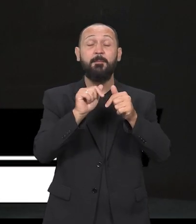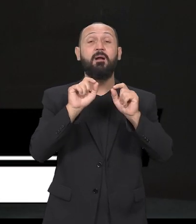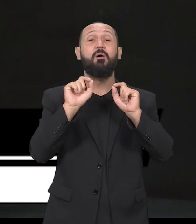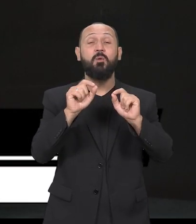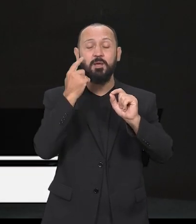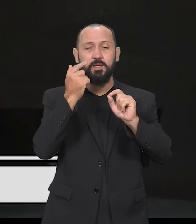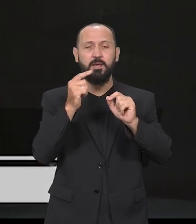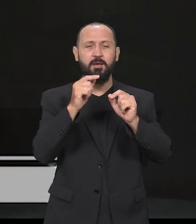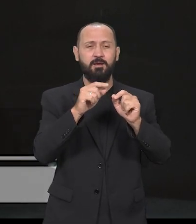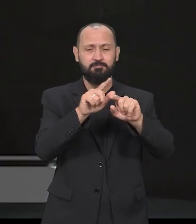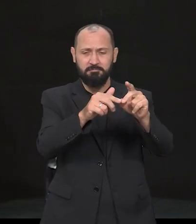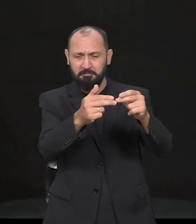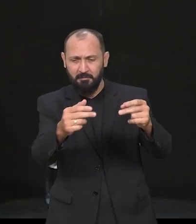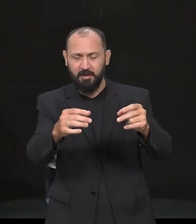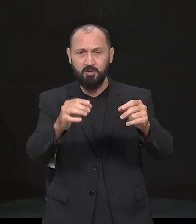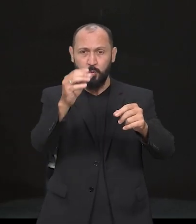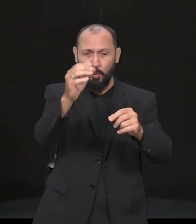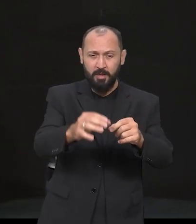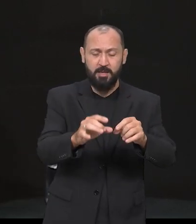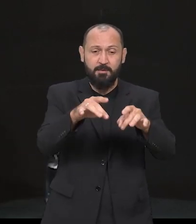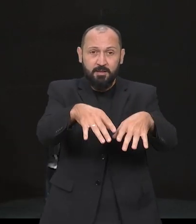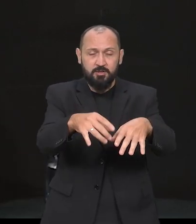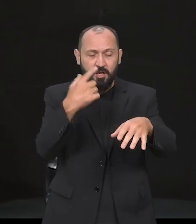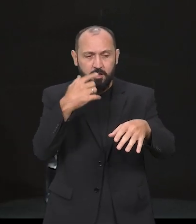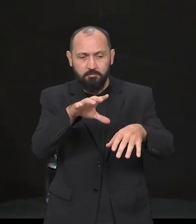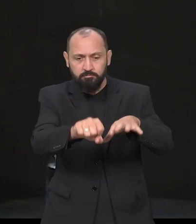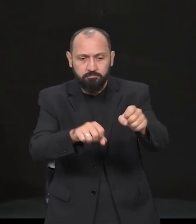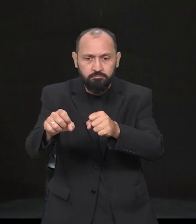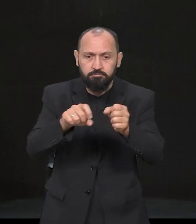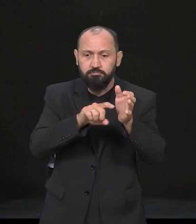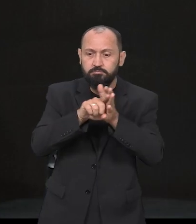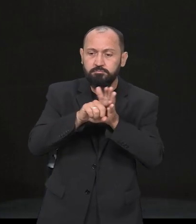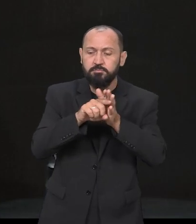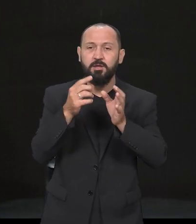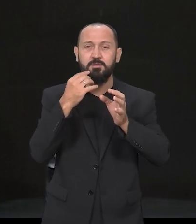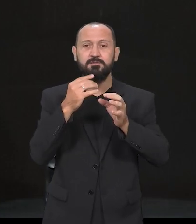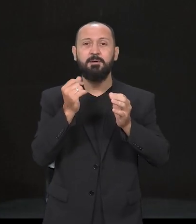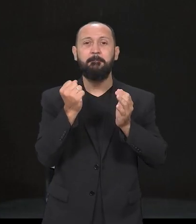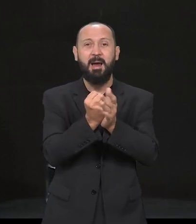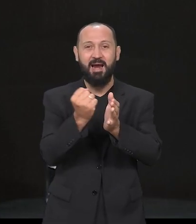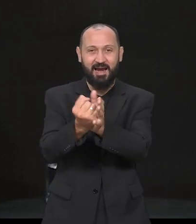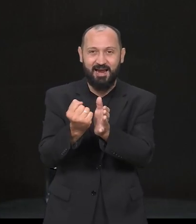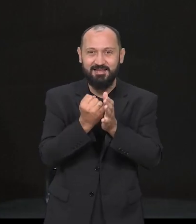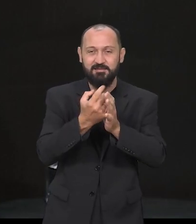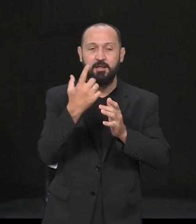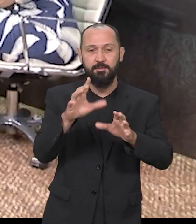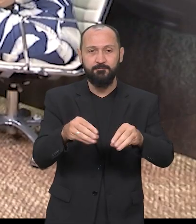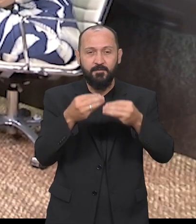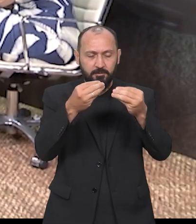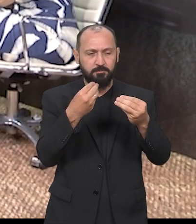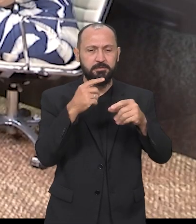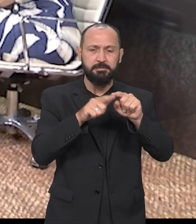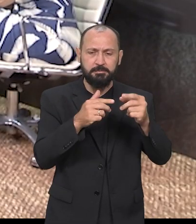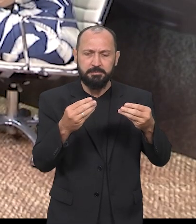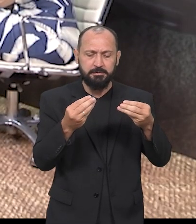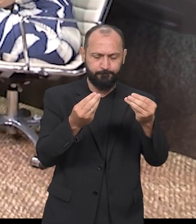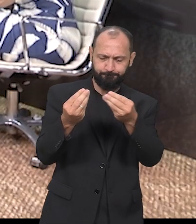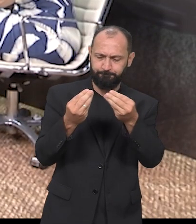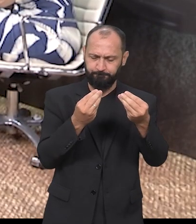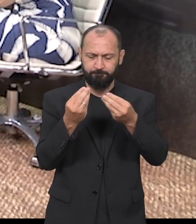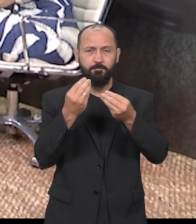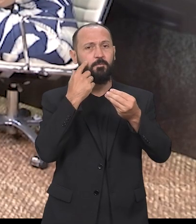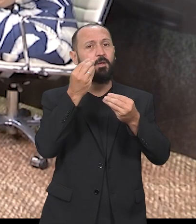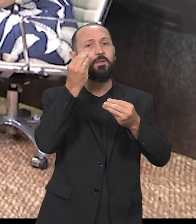dele é analisar os vestígios do crime, né? Todo crime que deixa vestígio, o perito criminal ele vai analisar esses